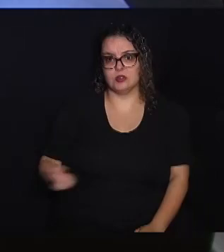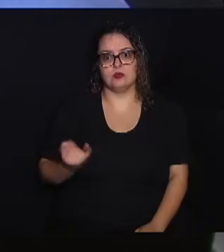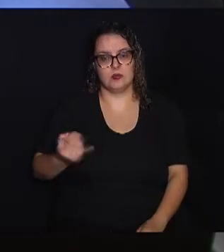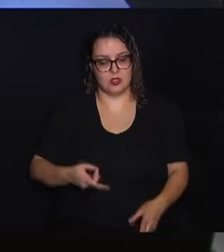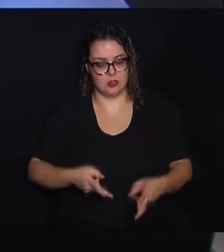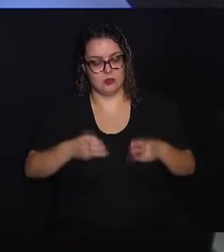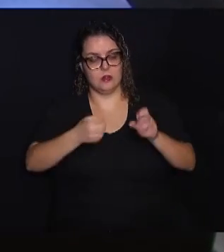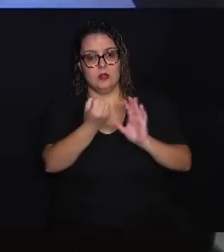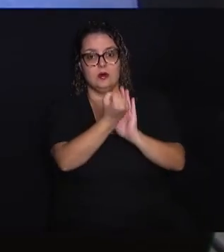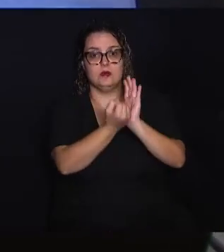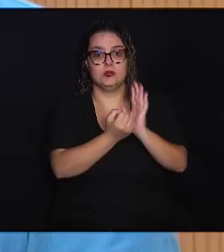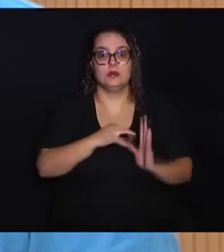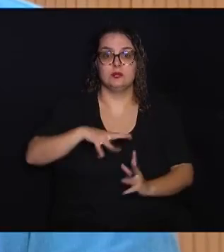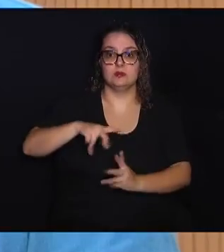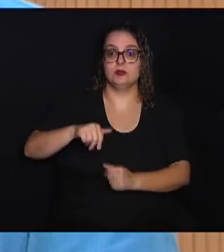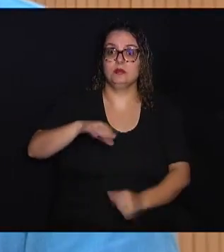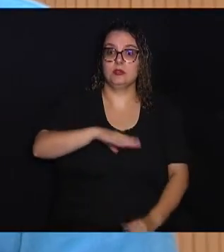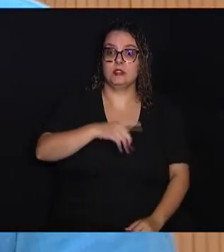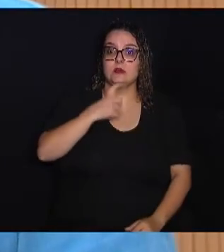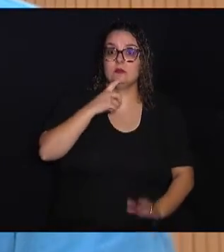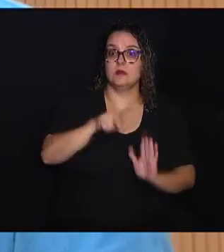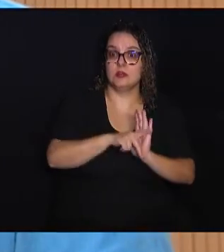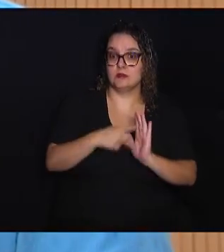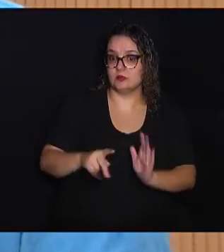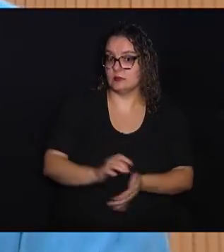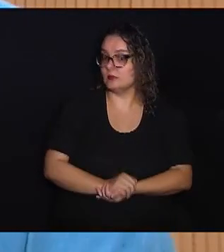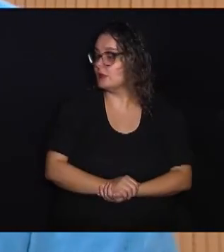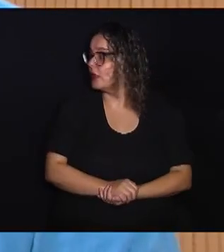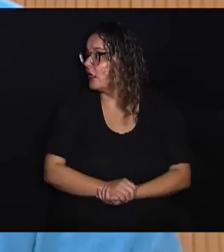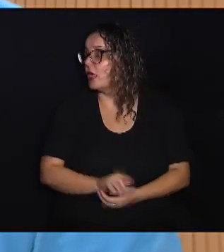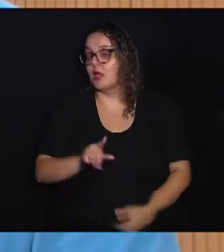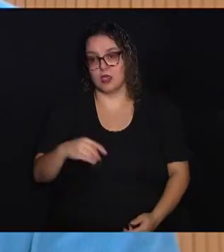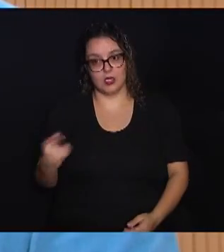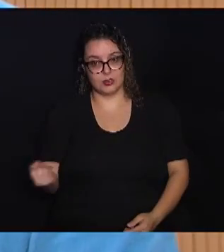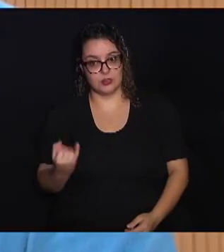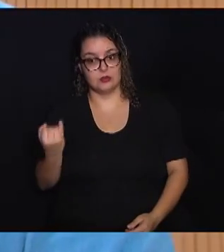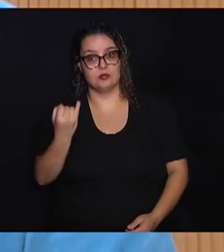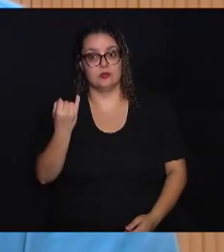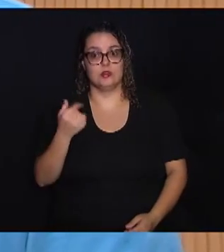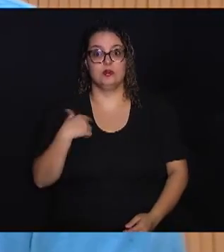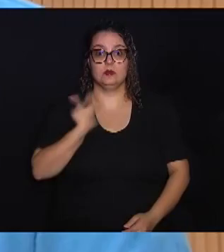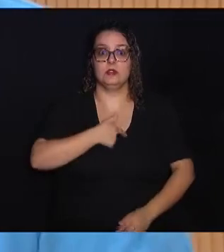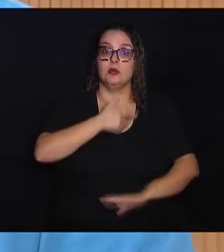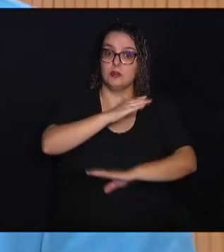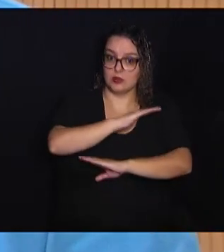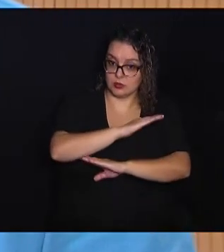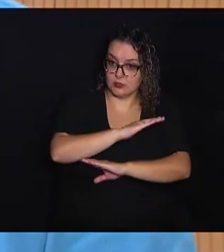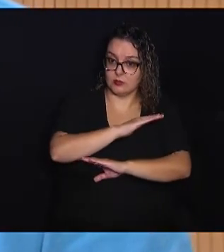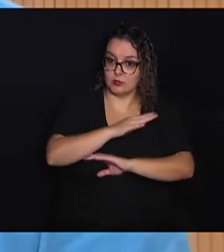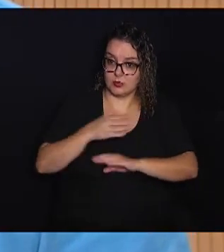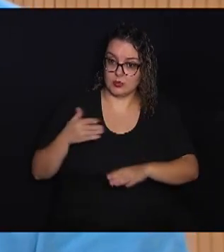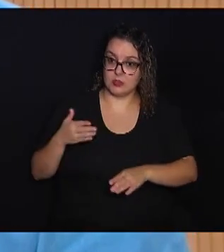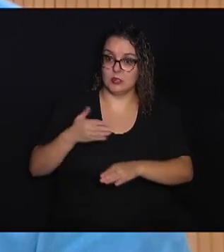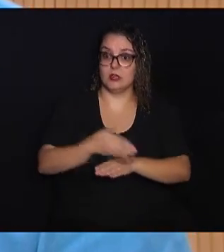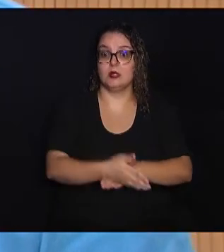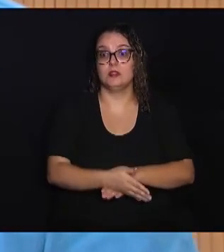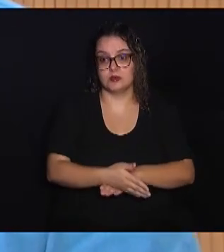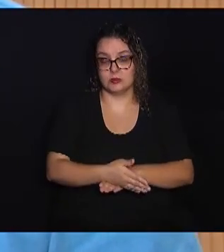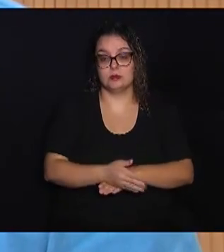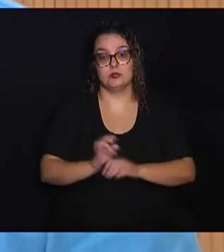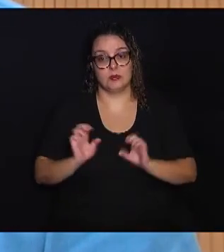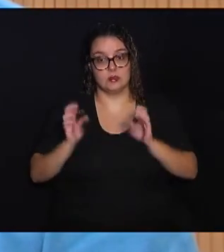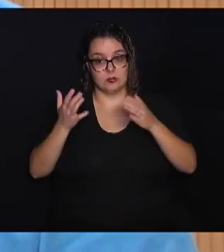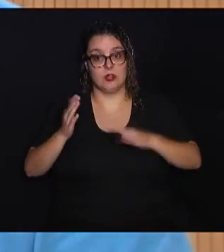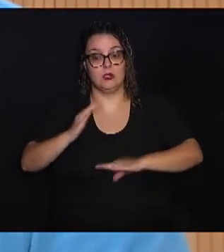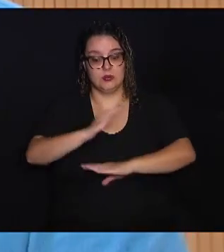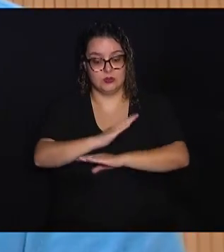um símbolo mundial da cidade. De muita importância para nós, Câmara Municipal, participarmos desse evento,